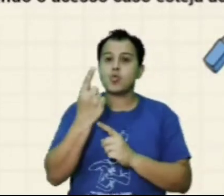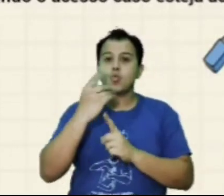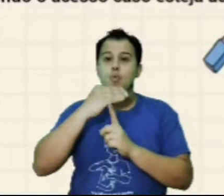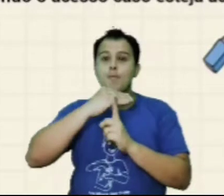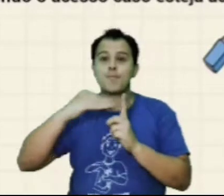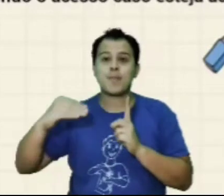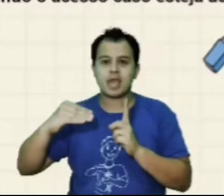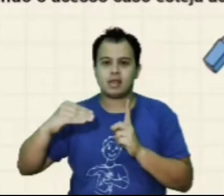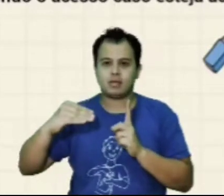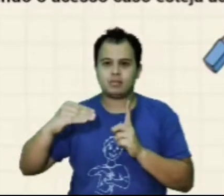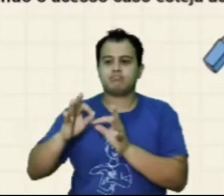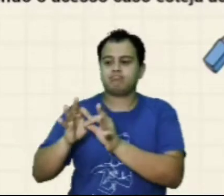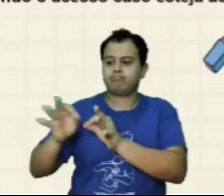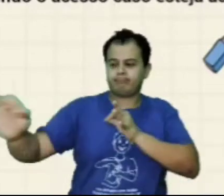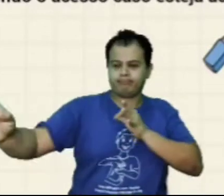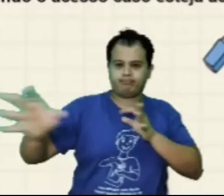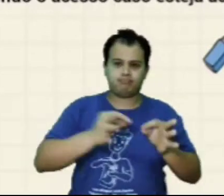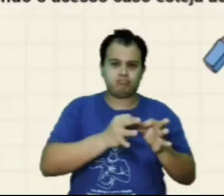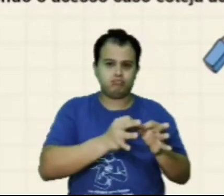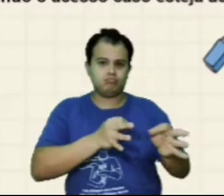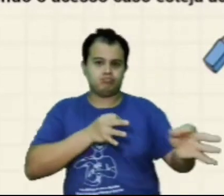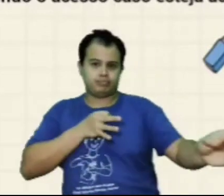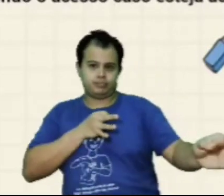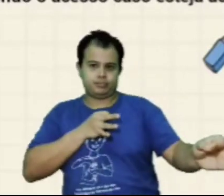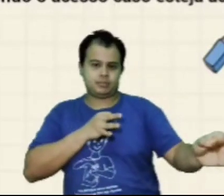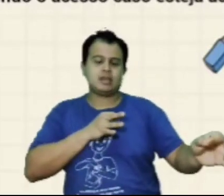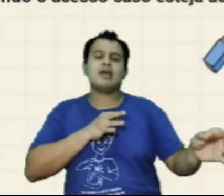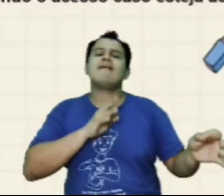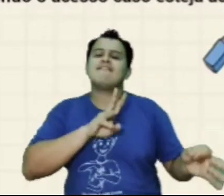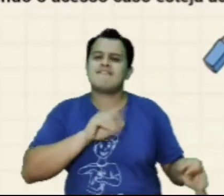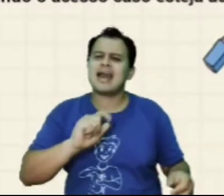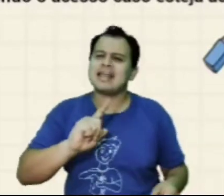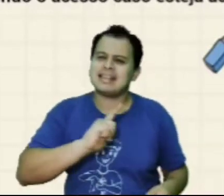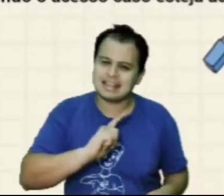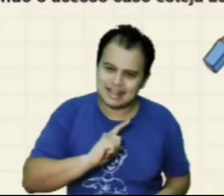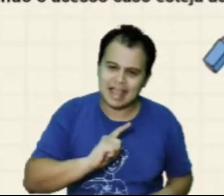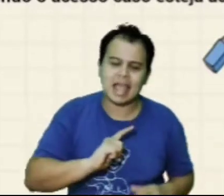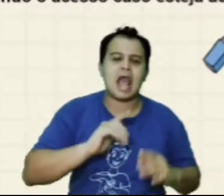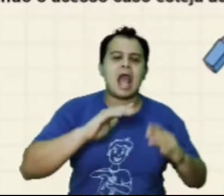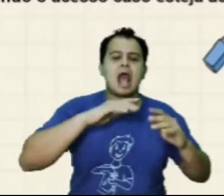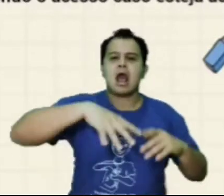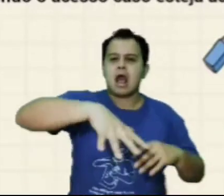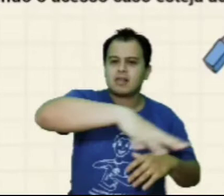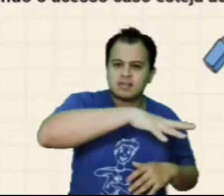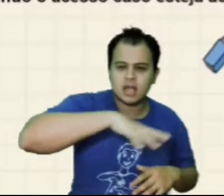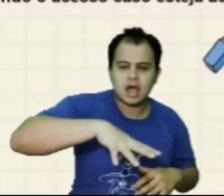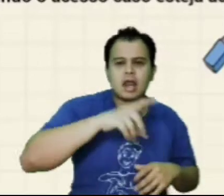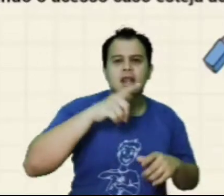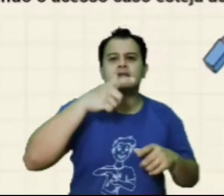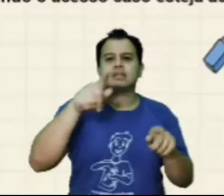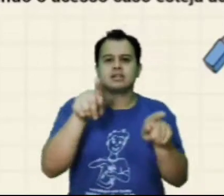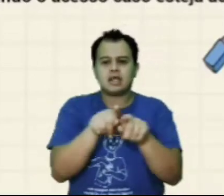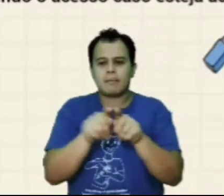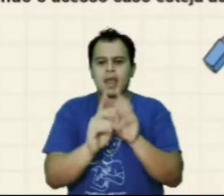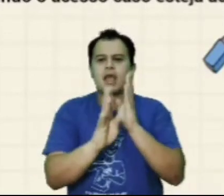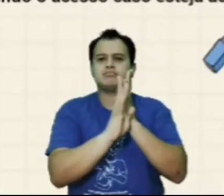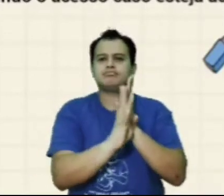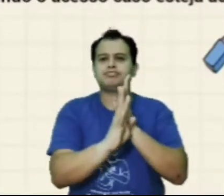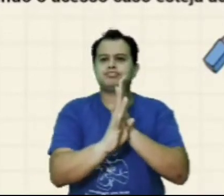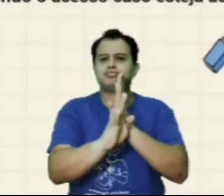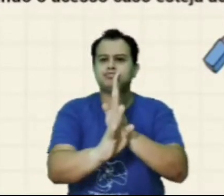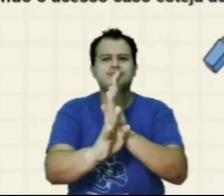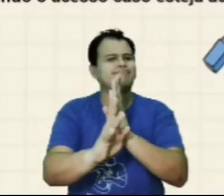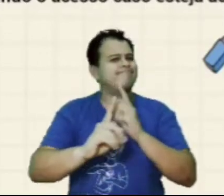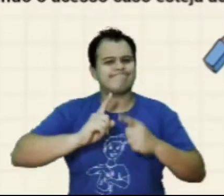que necessário. Então, vai ter o distanciamento na sala de aula, vai ter o distanciamento na merenda, não vai poder ficar andando em fila todo